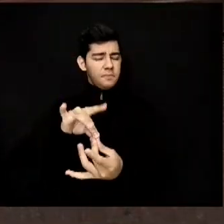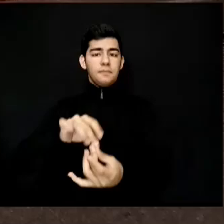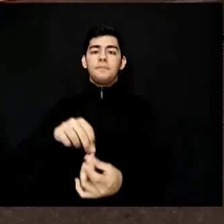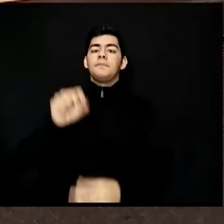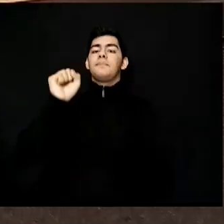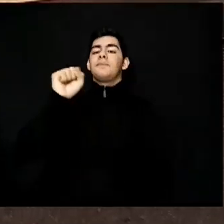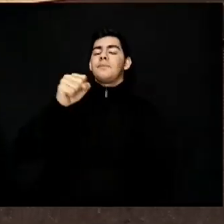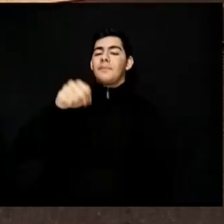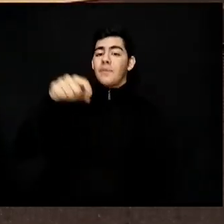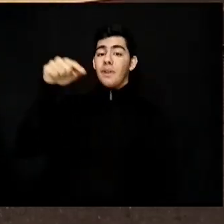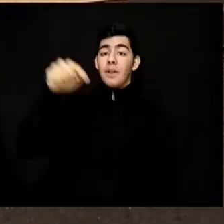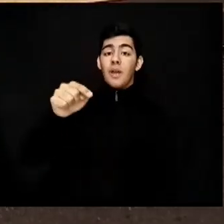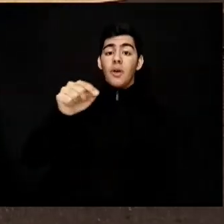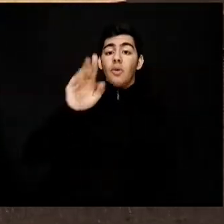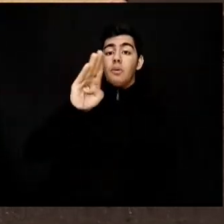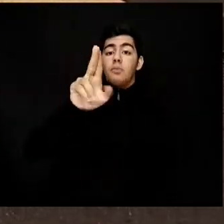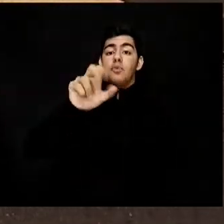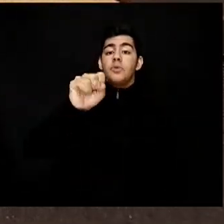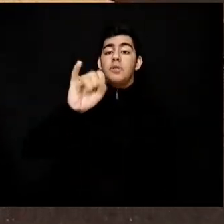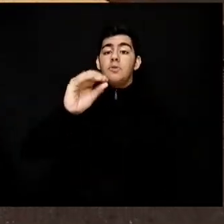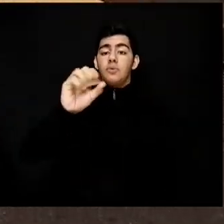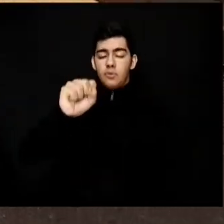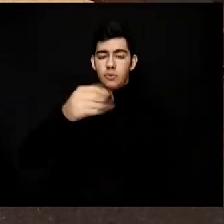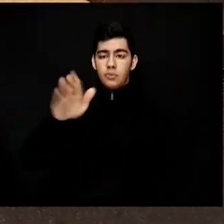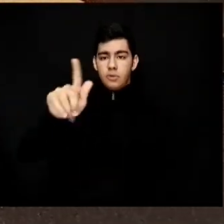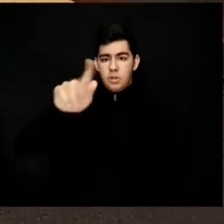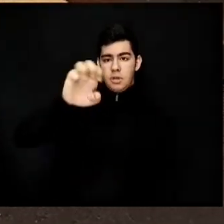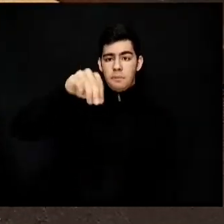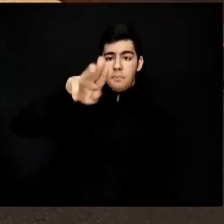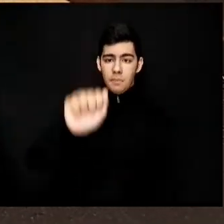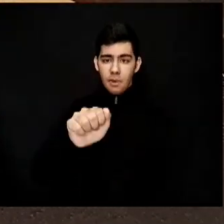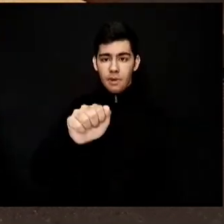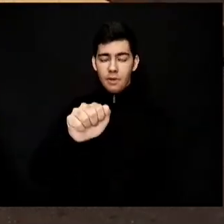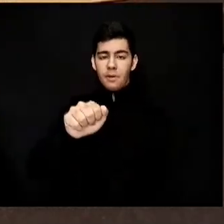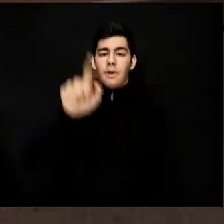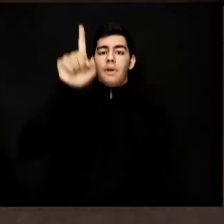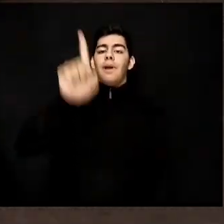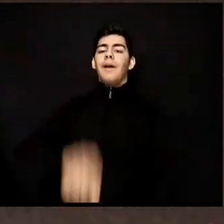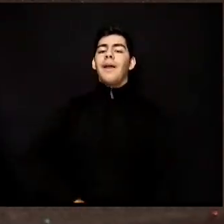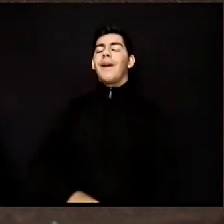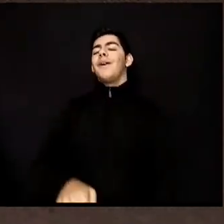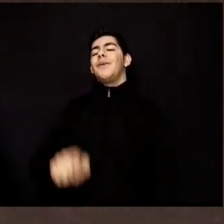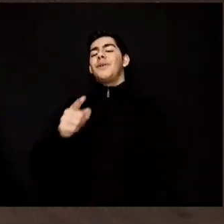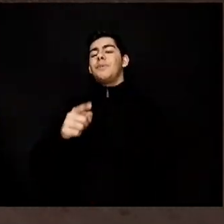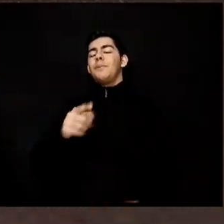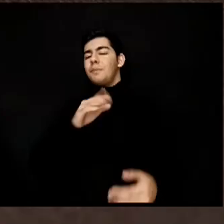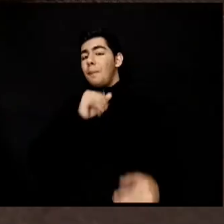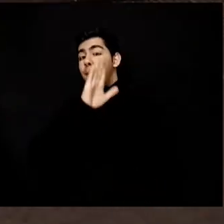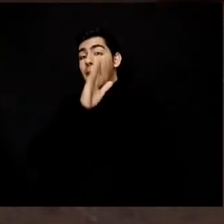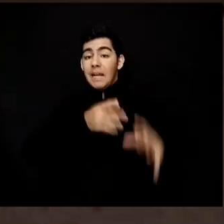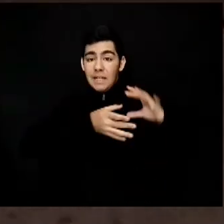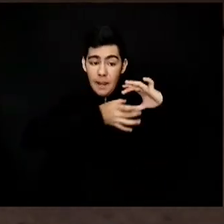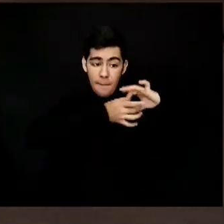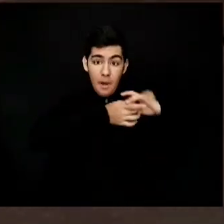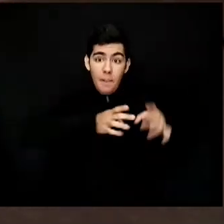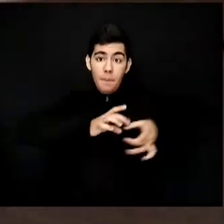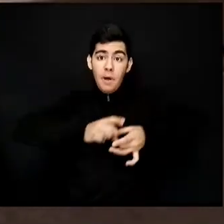Ele tem um formato um pouquinho mais comprido e as bordinhas dele são